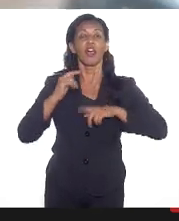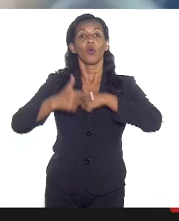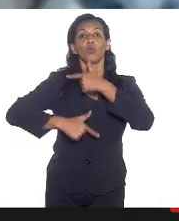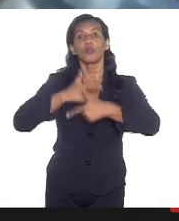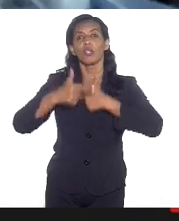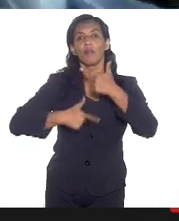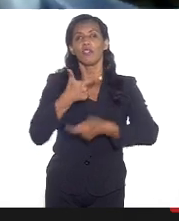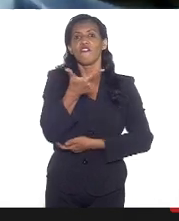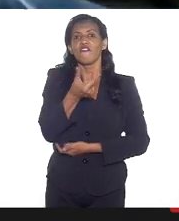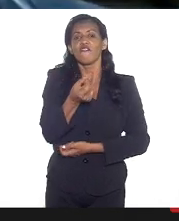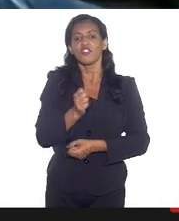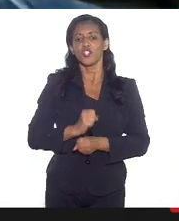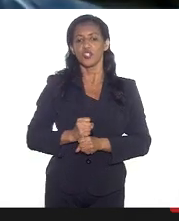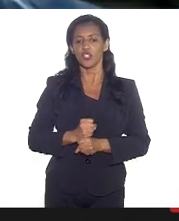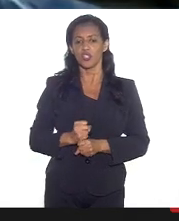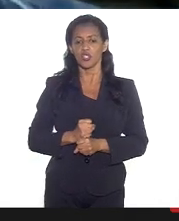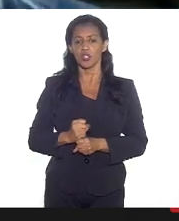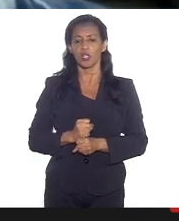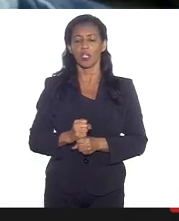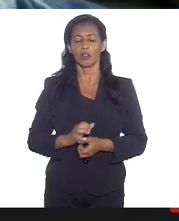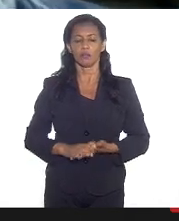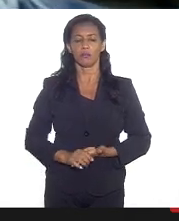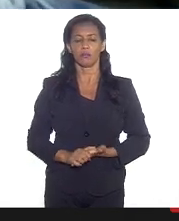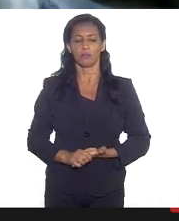anos, inclusive com